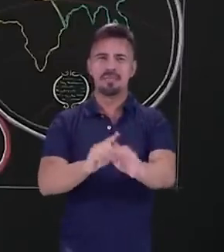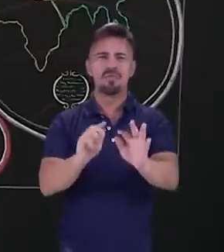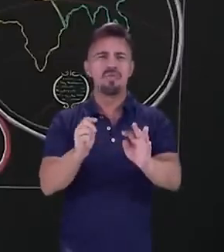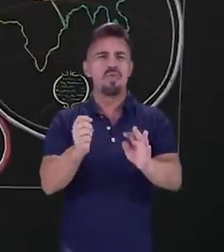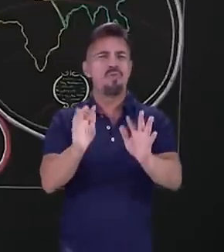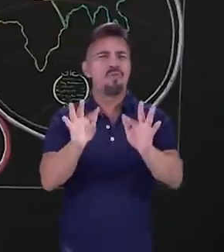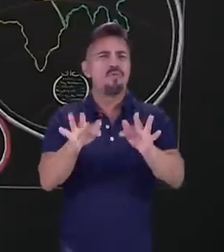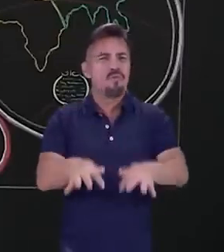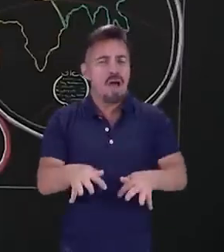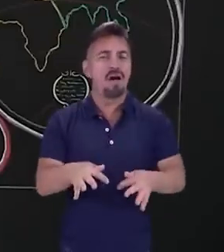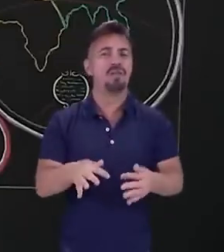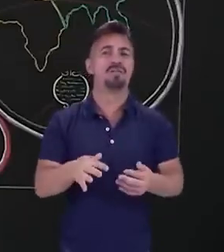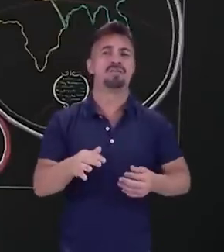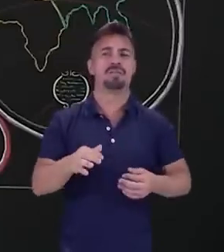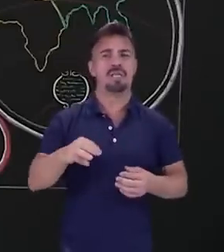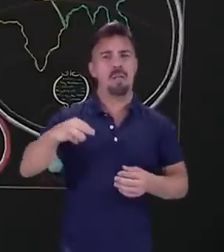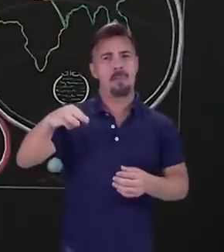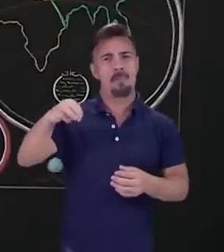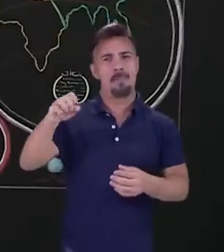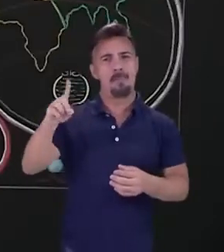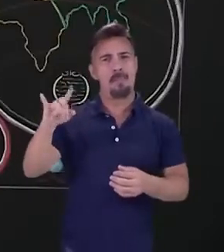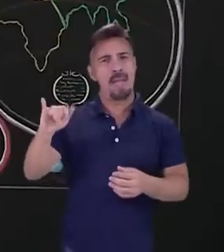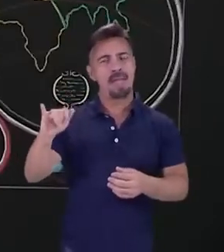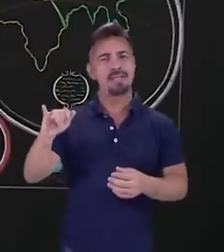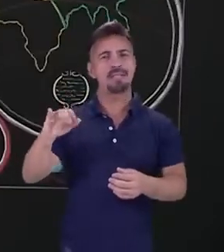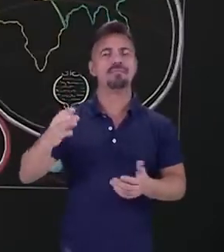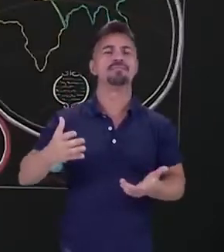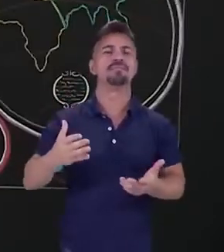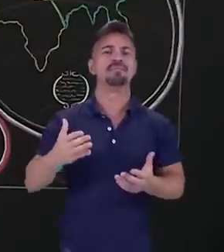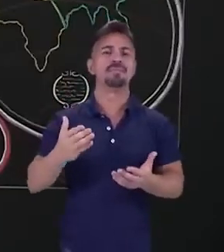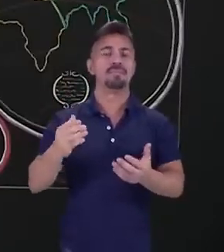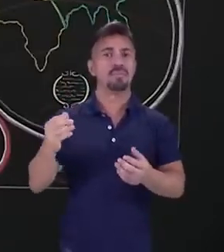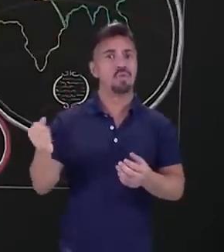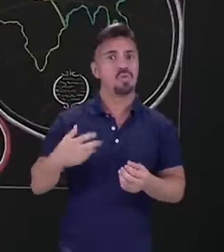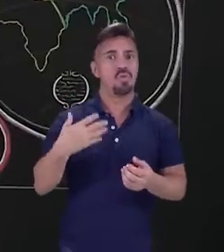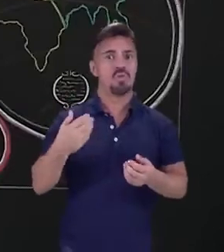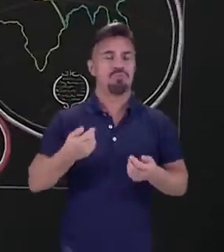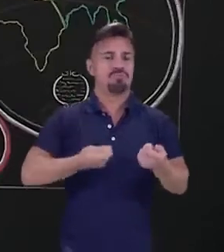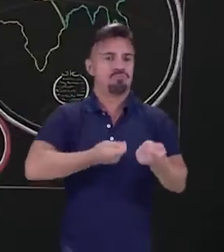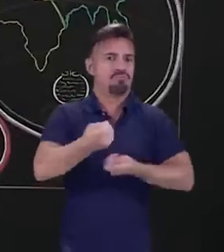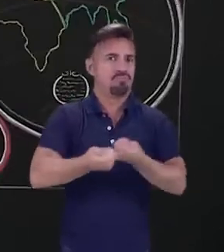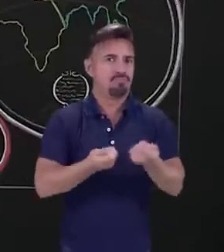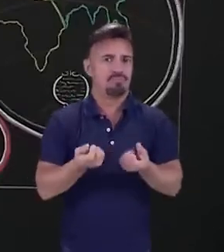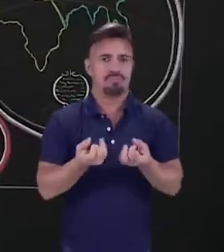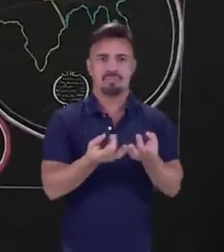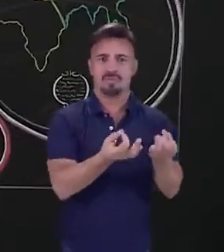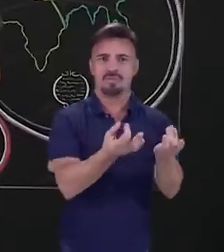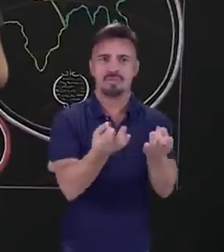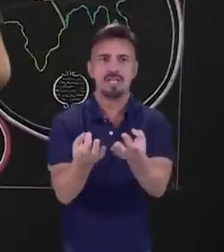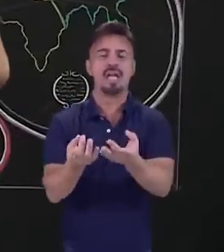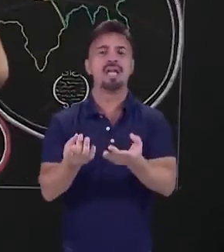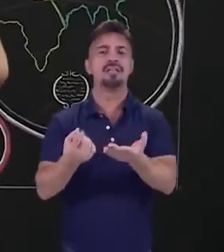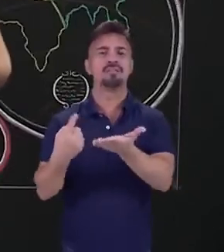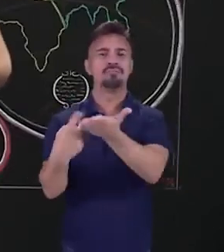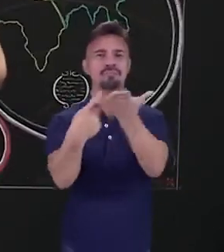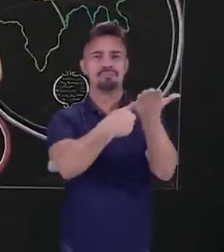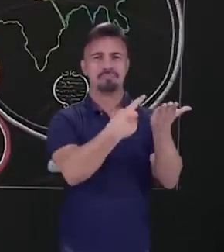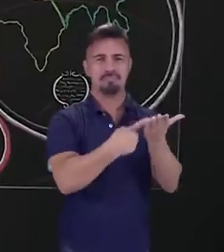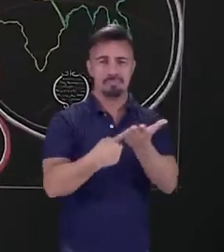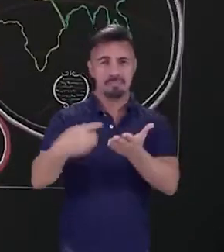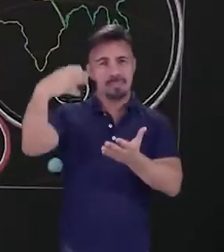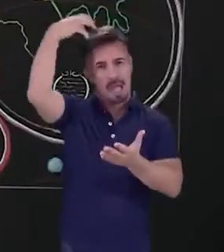Idade Média e do início da Idade Moderna teve o fortalecimento de um grupo social, o dos comerciantes, a burguesia, que em aliança com alguns